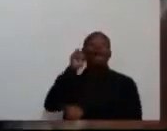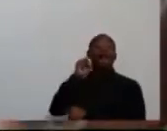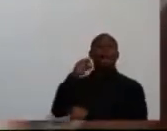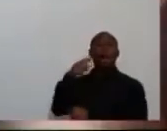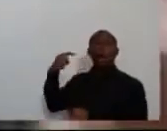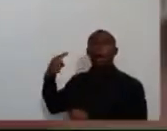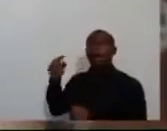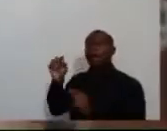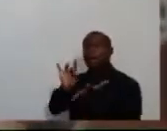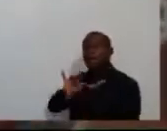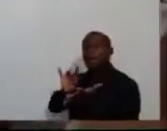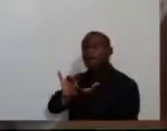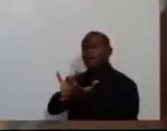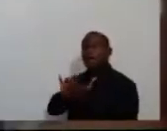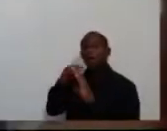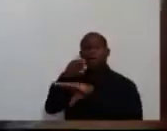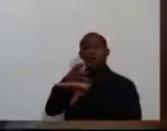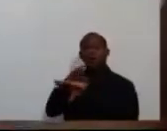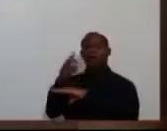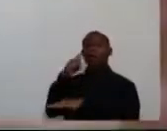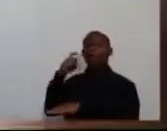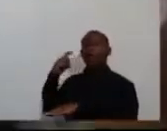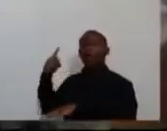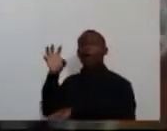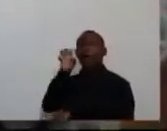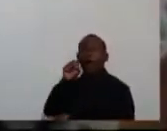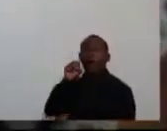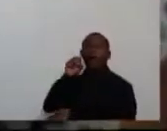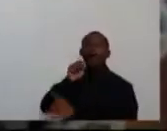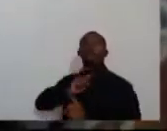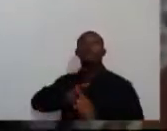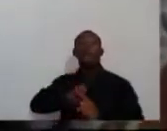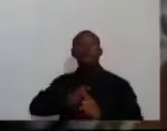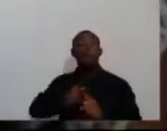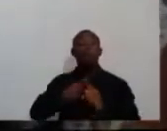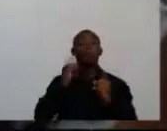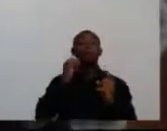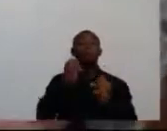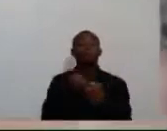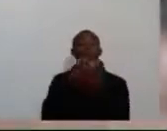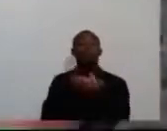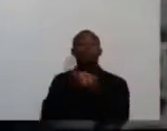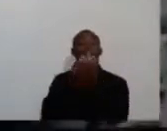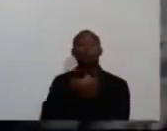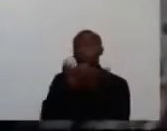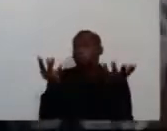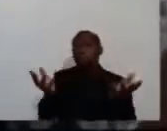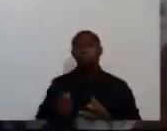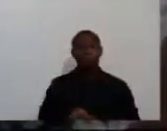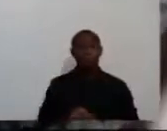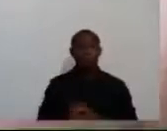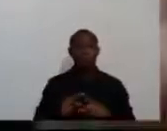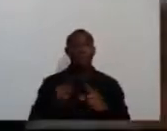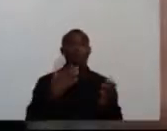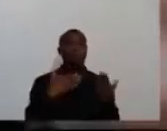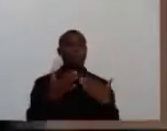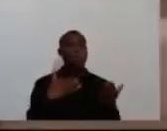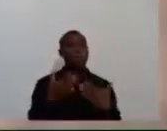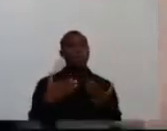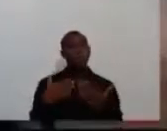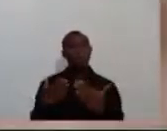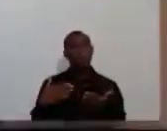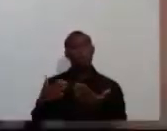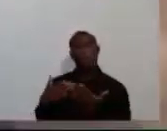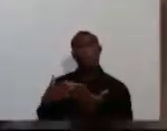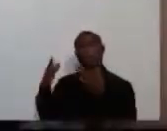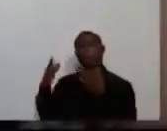alcancei, o que eu consegui fazer, conversar com a minha teórica. A gente conversa com nossos teóricos nas nossas dissertações, nossos artigos científicos, né? Modo